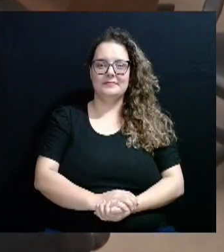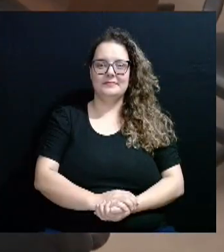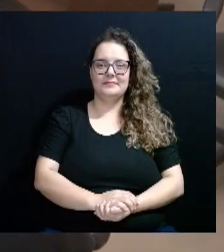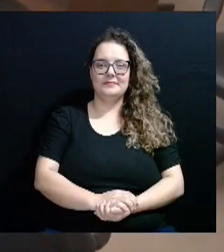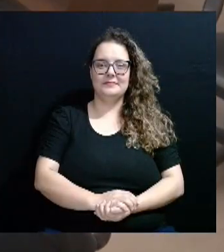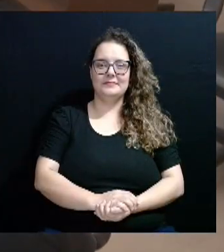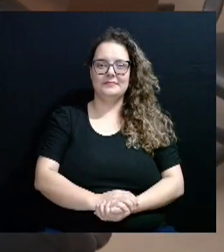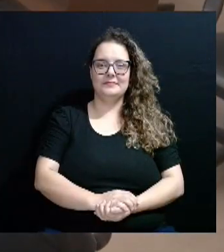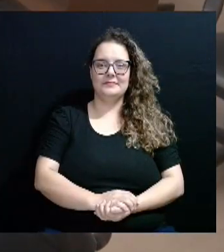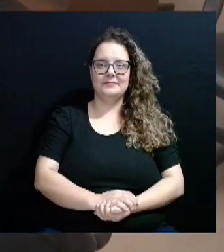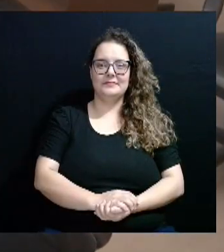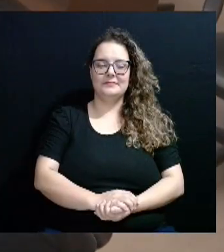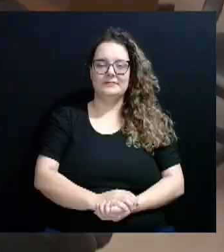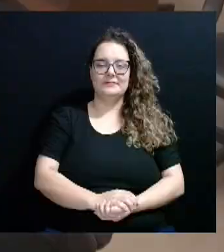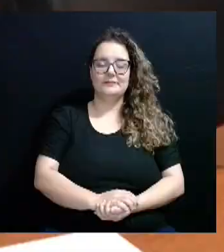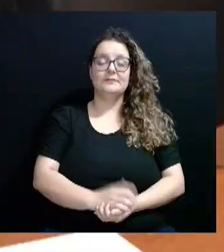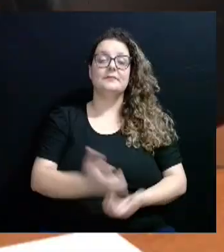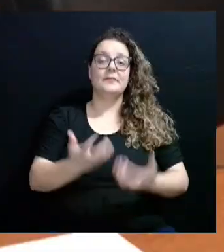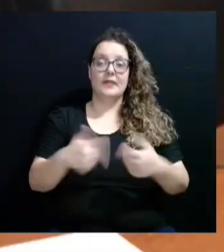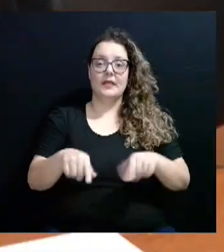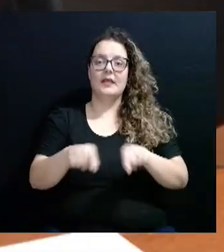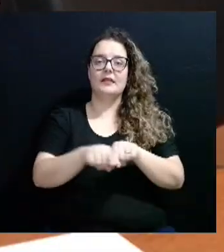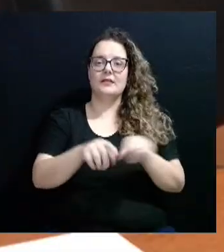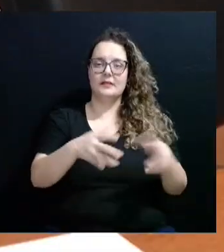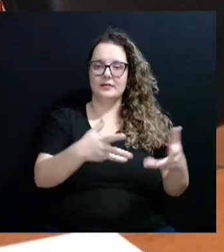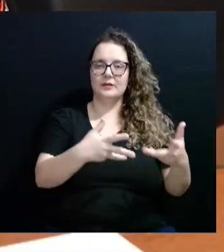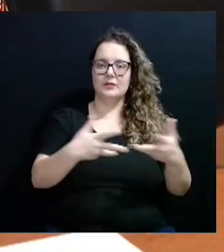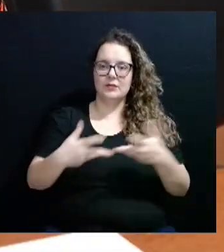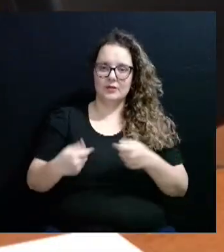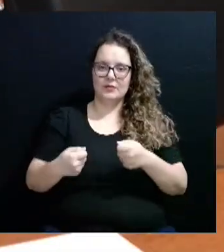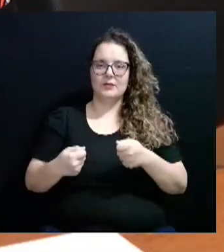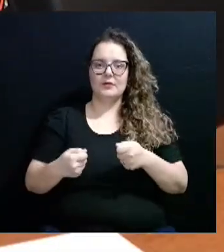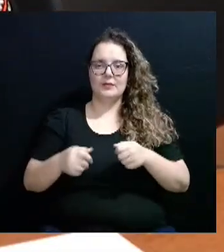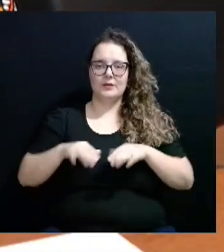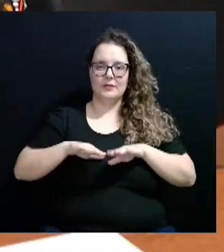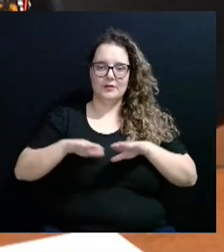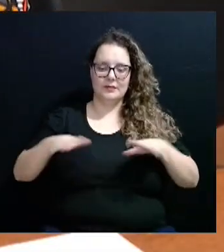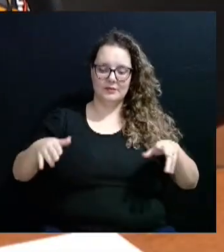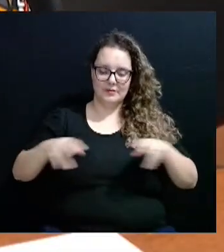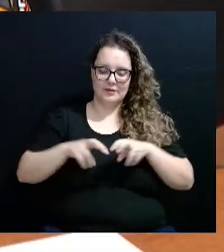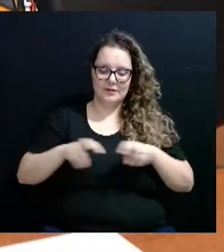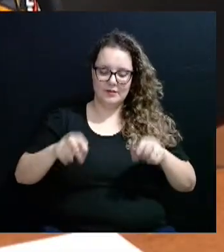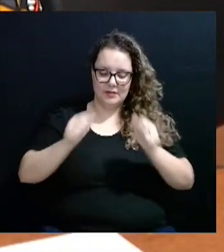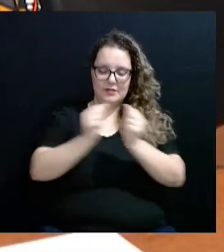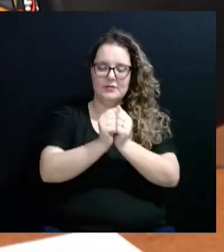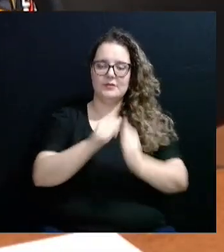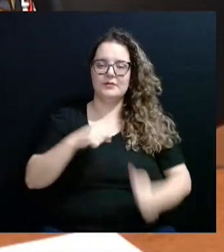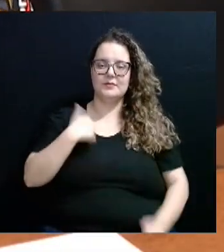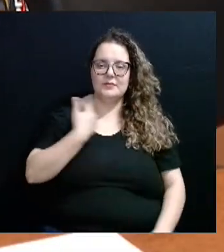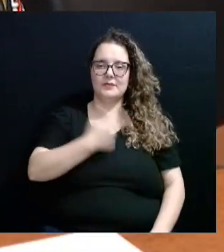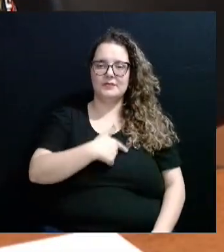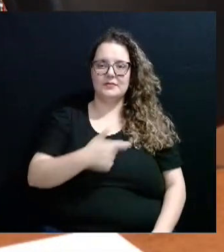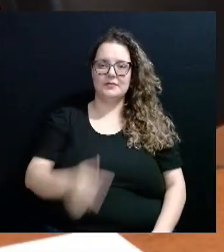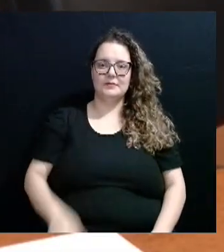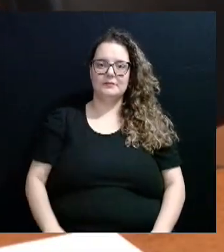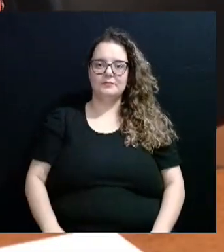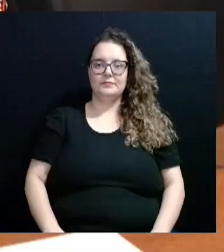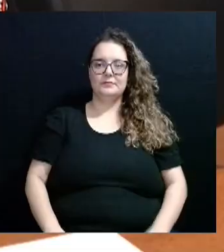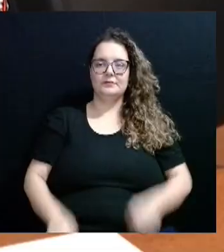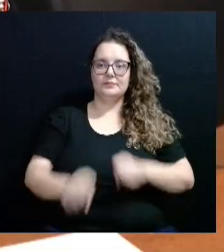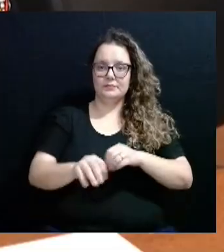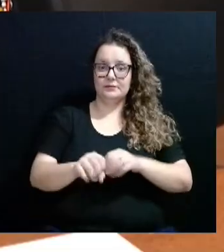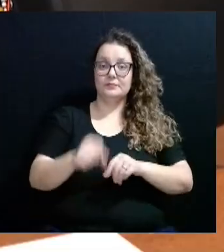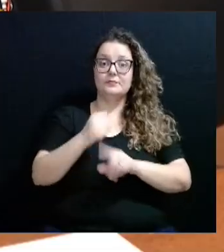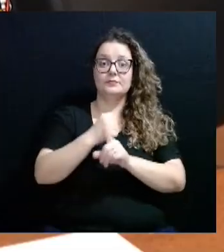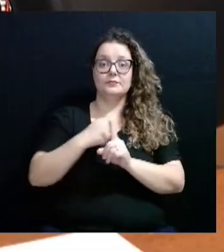Quero também convidar, para poder assumir aqui a mesa conosco, uma educadora social do